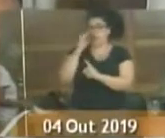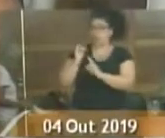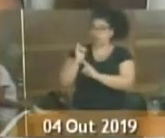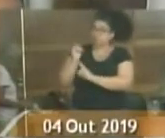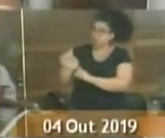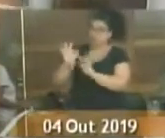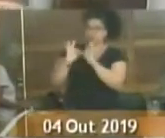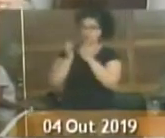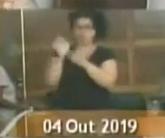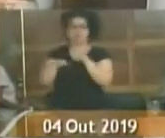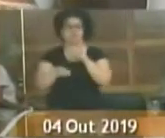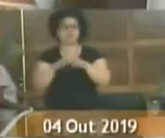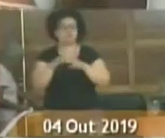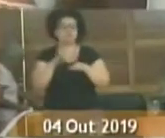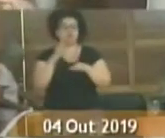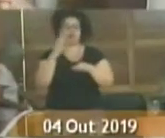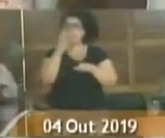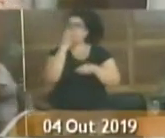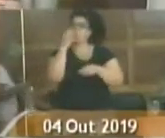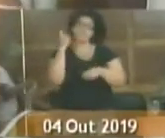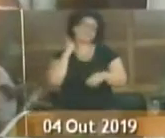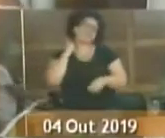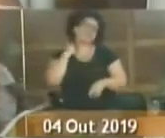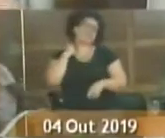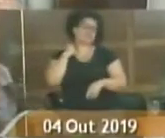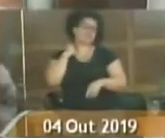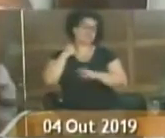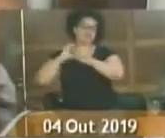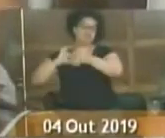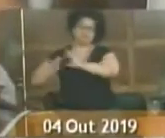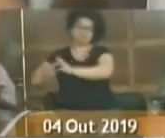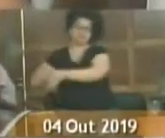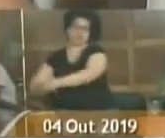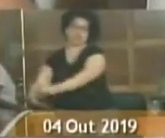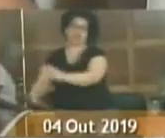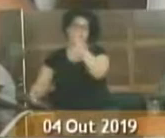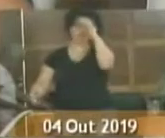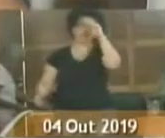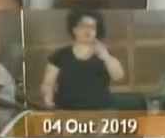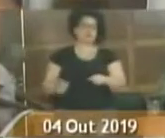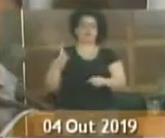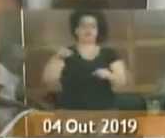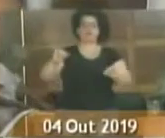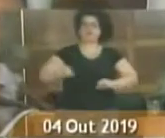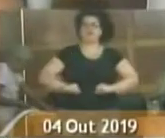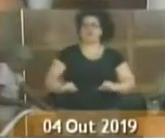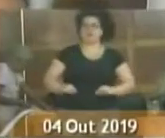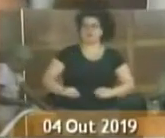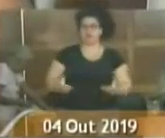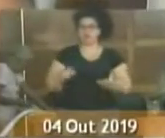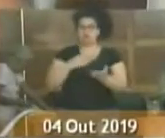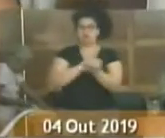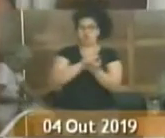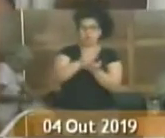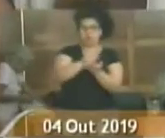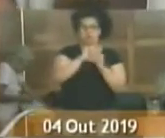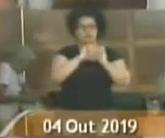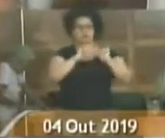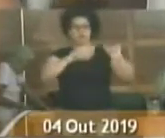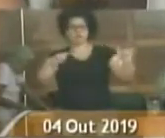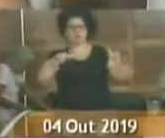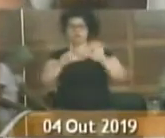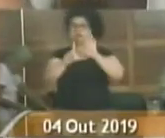cachorro está acorrentado porque a pessoa não sabe que aquilo ali é um maus tratos. E a partir do momento que a gente leva a informação, leva